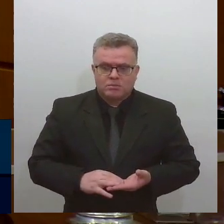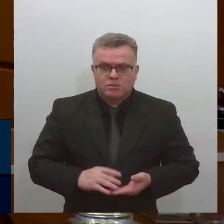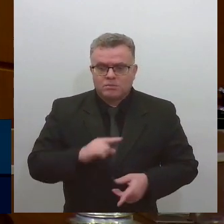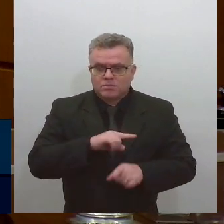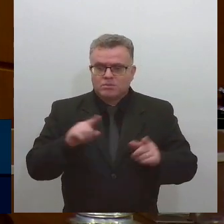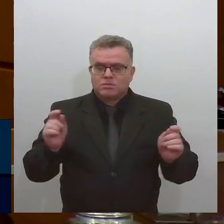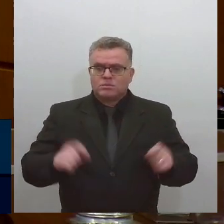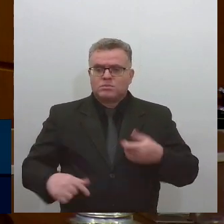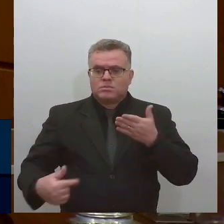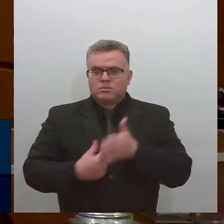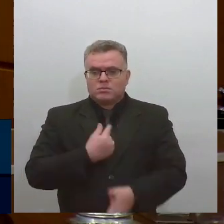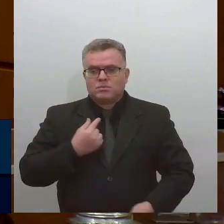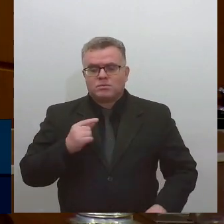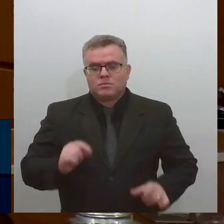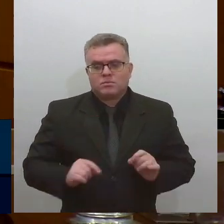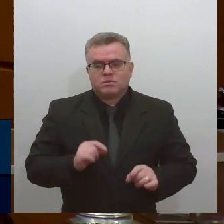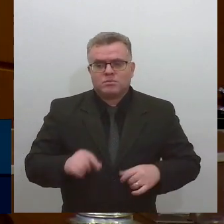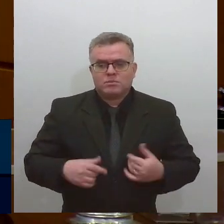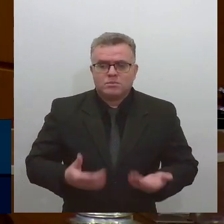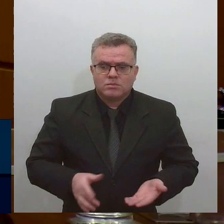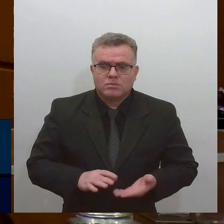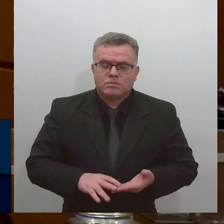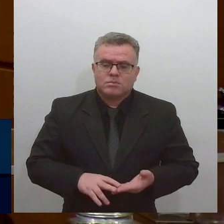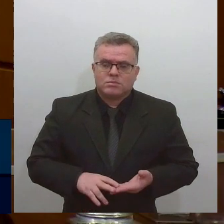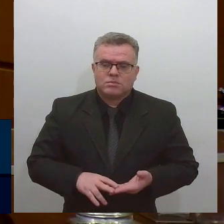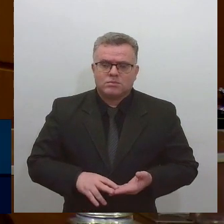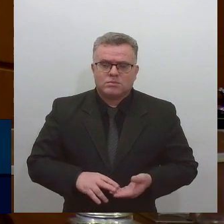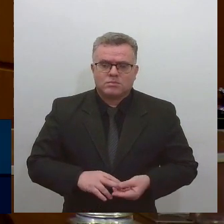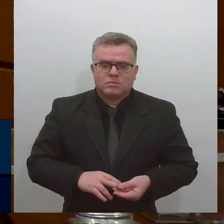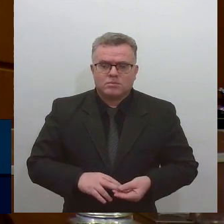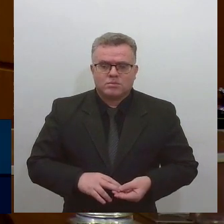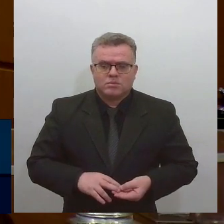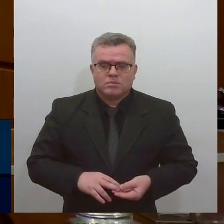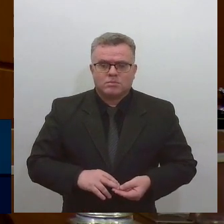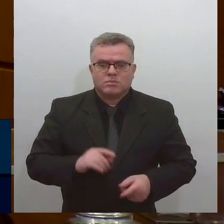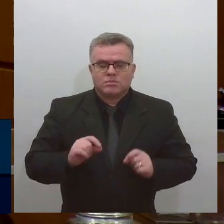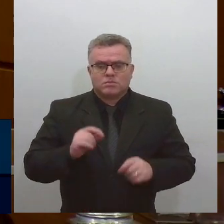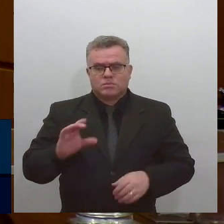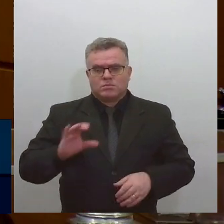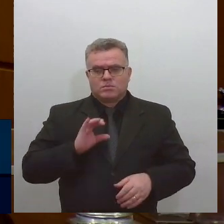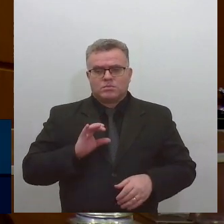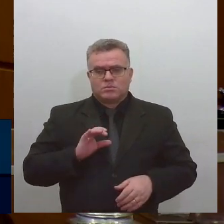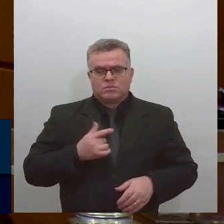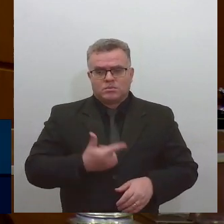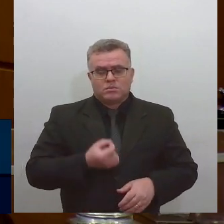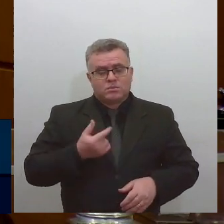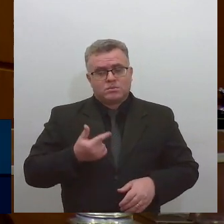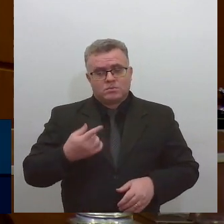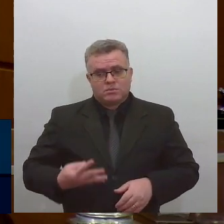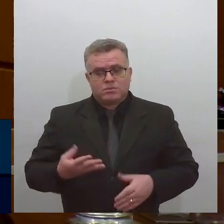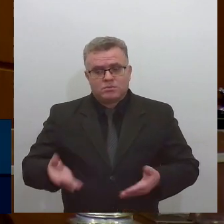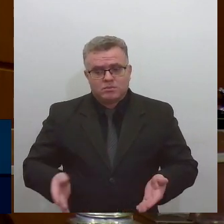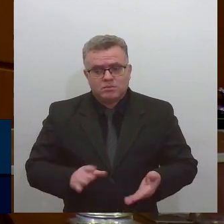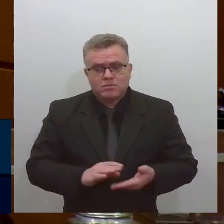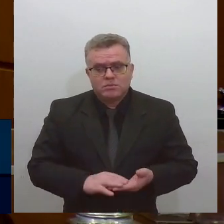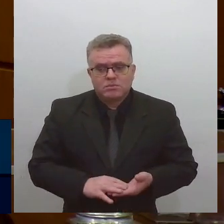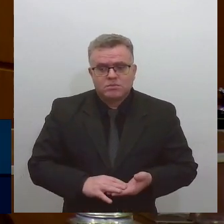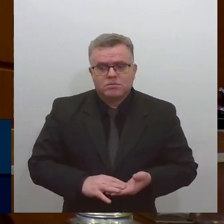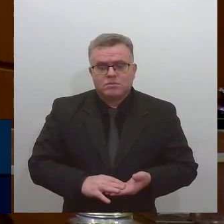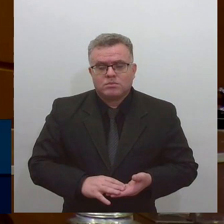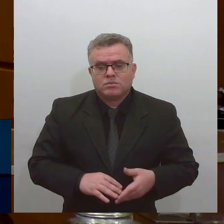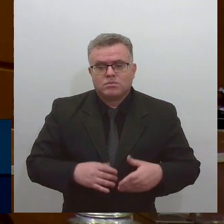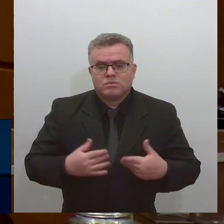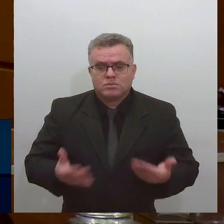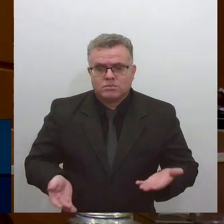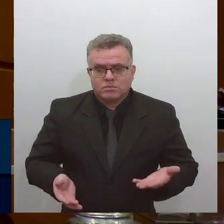eh não tem recursos no orçamento de 2024 para essa obra realmente não tem recursos no orçamento de 24